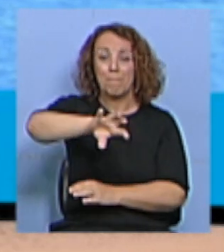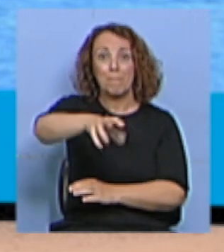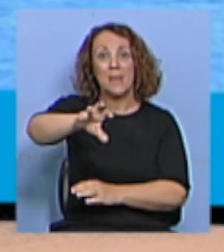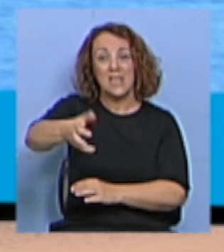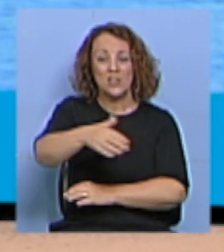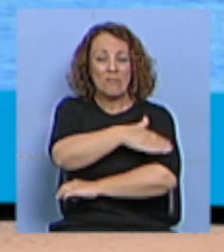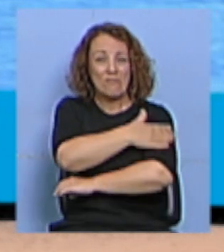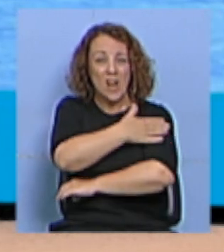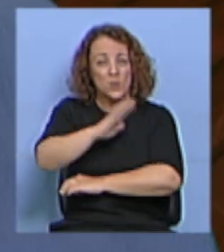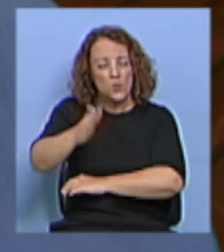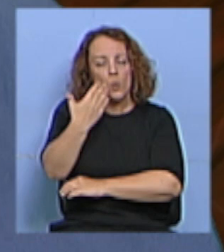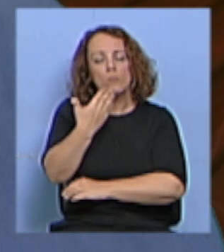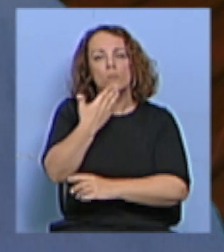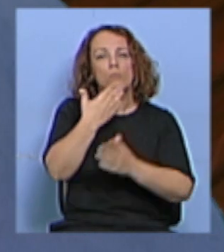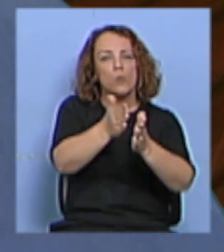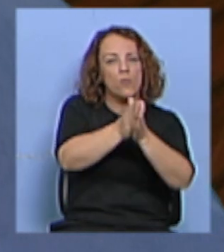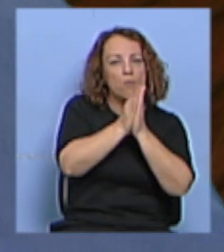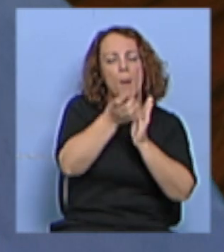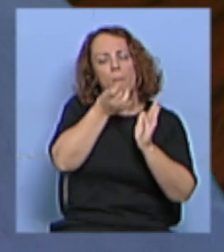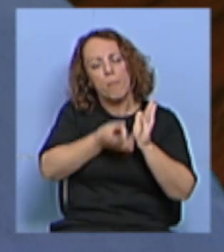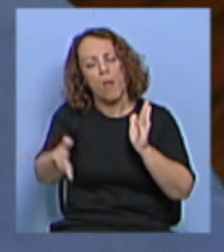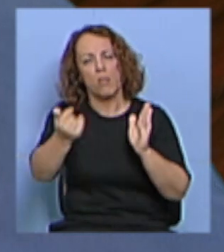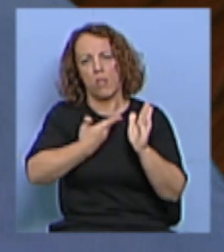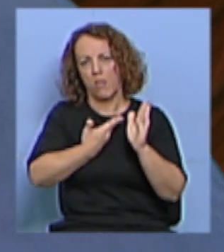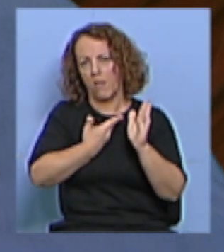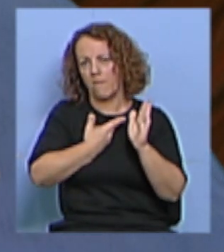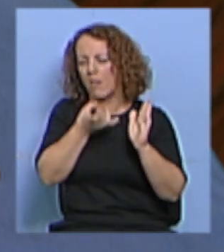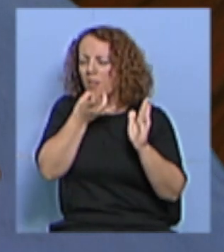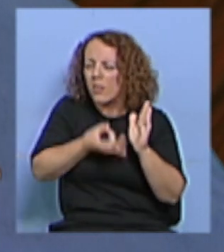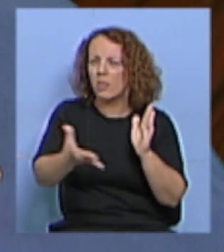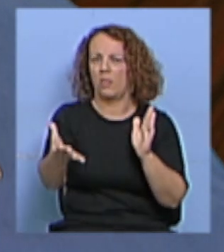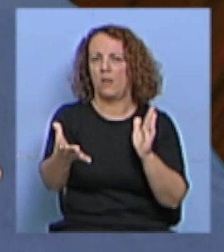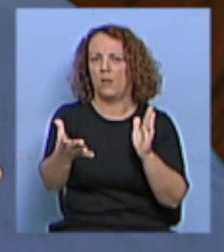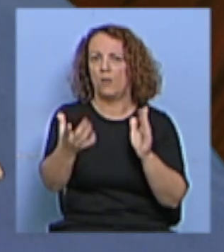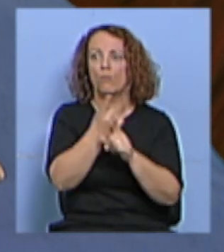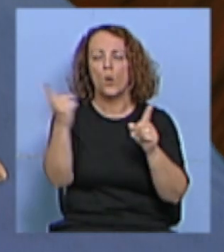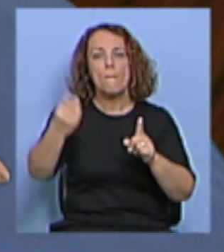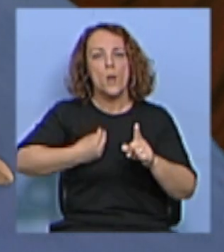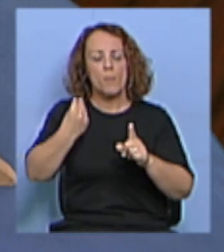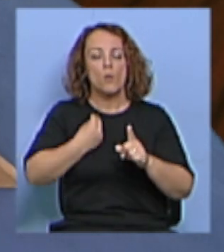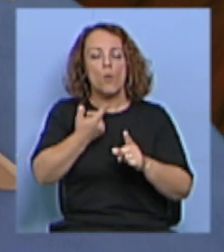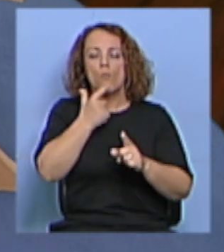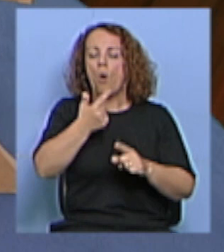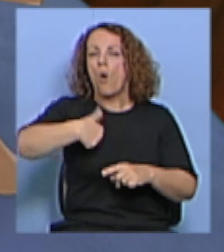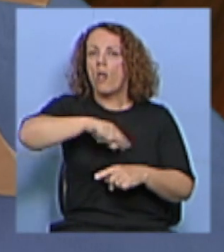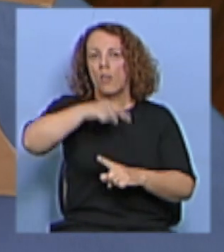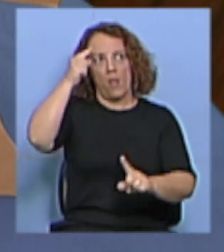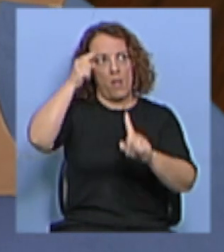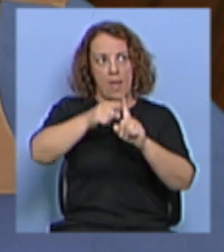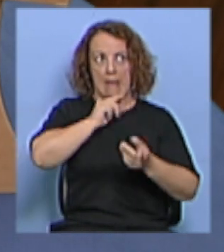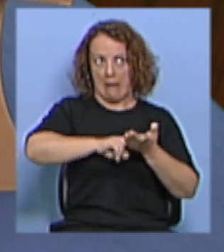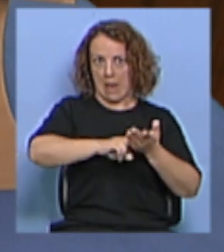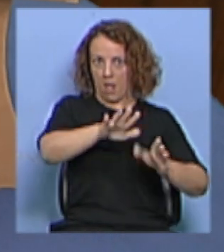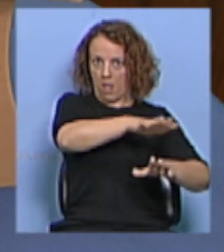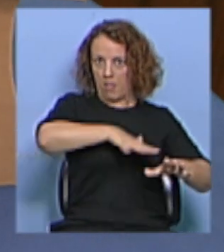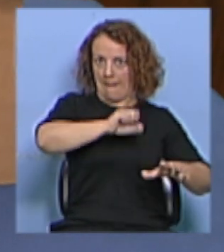mais frágeis e já manifestou essa preocupação. Não podemos perder este olhar que vai para além da nossa realidade e